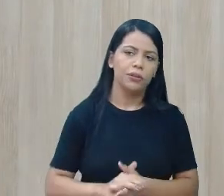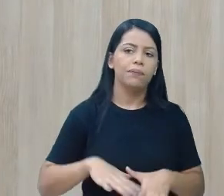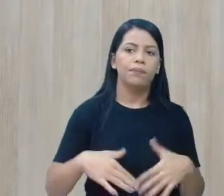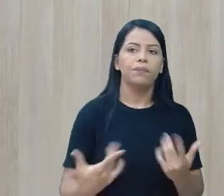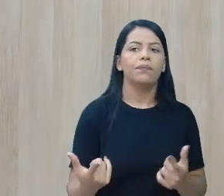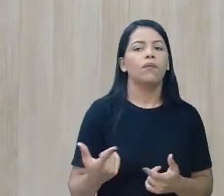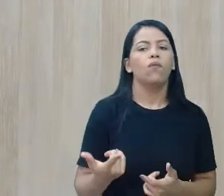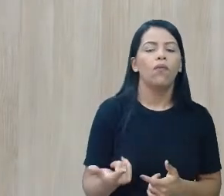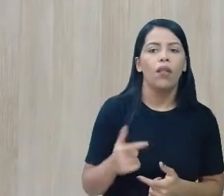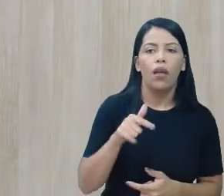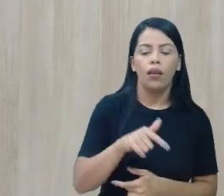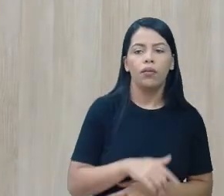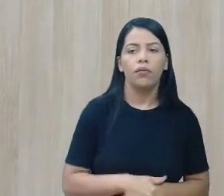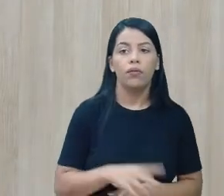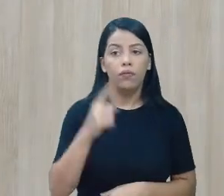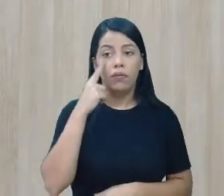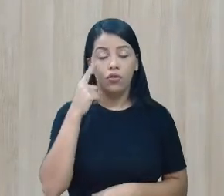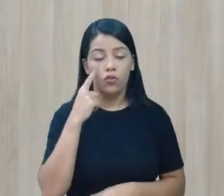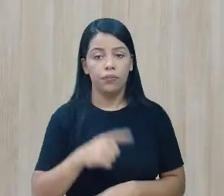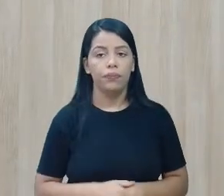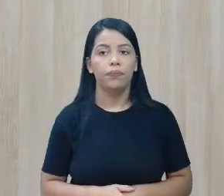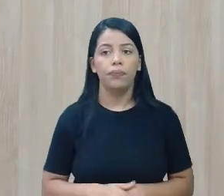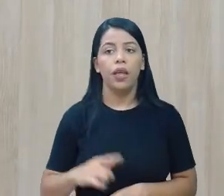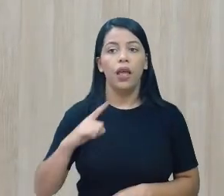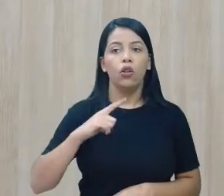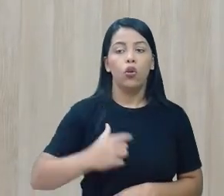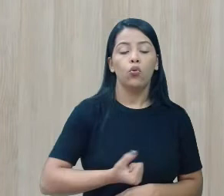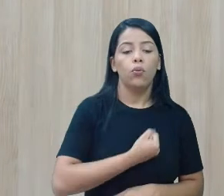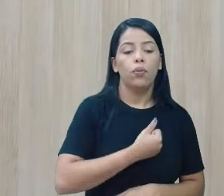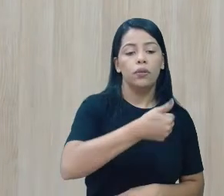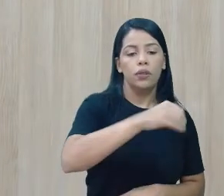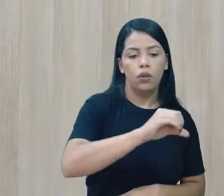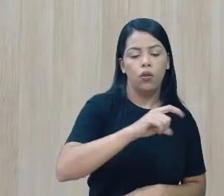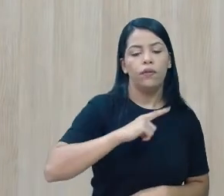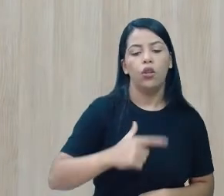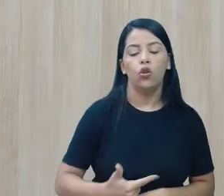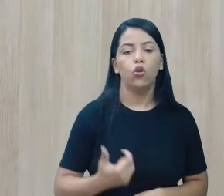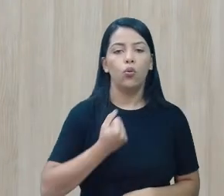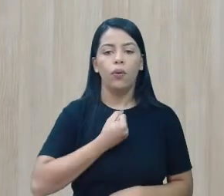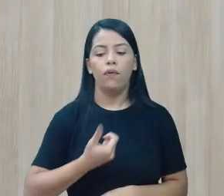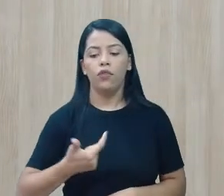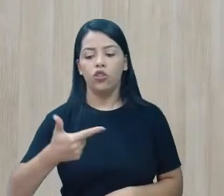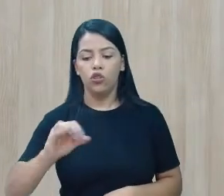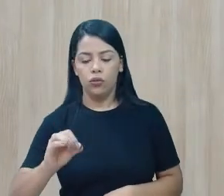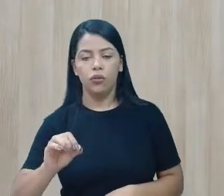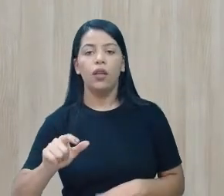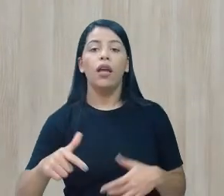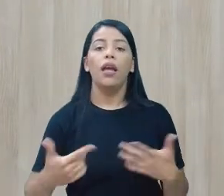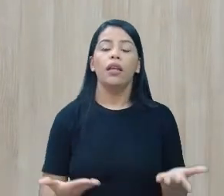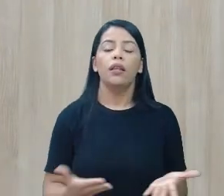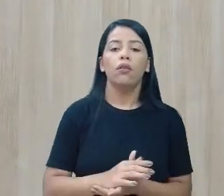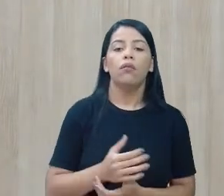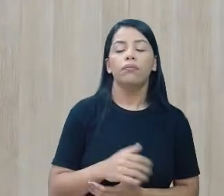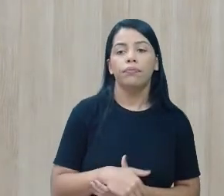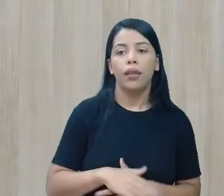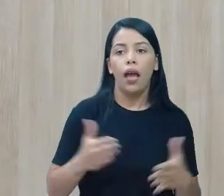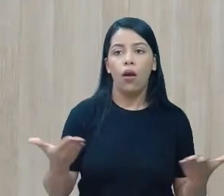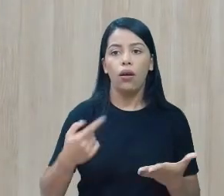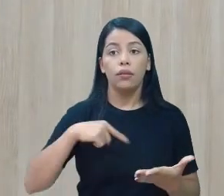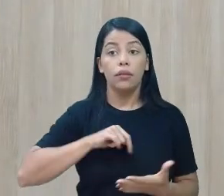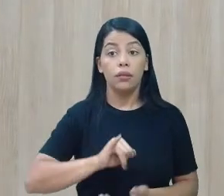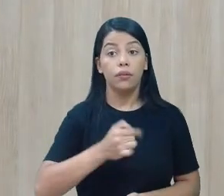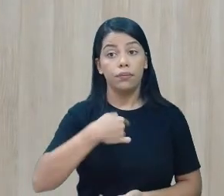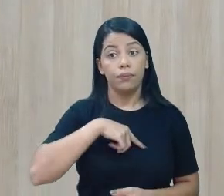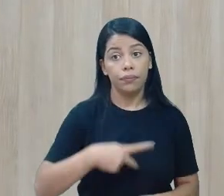aqui para a gente. Vamos dar uma olhadinha aqui, ó. Eu tenho o número 19 e tenho o número 20. Nesse caso, se a gente for observar o